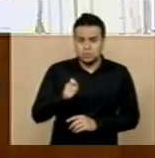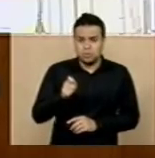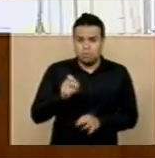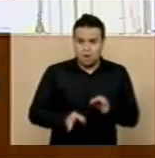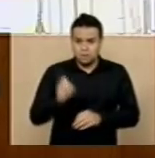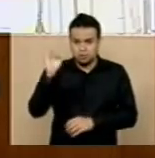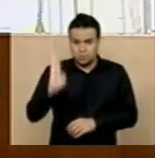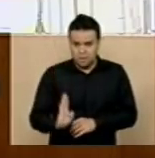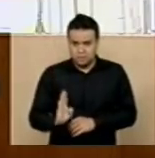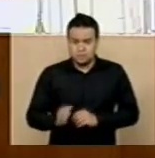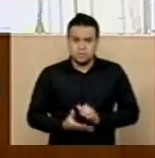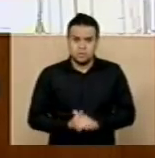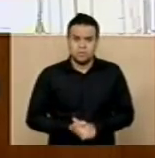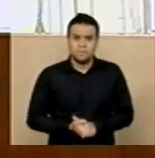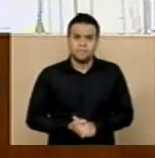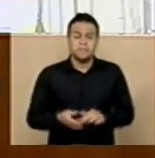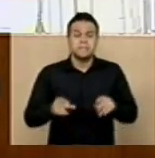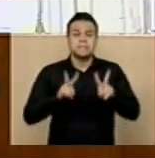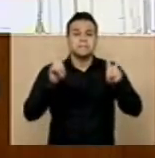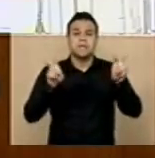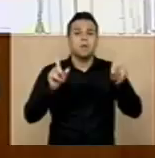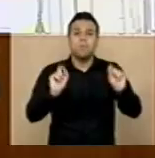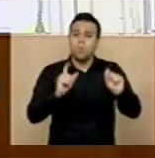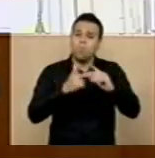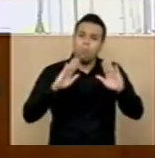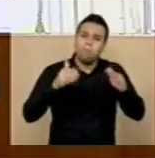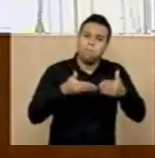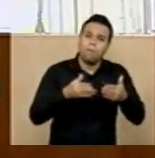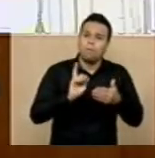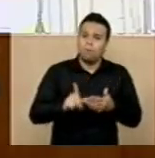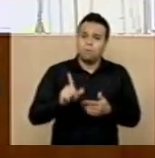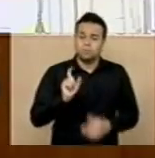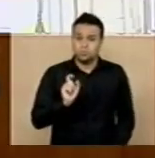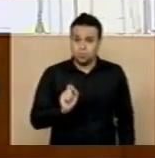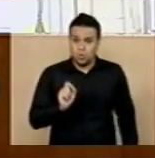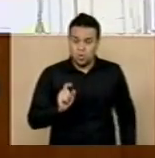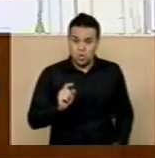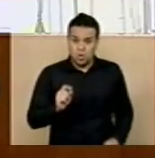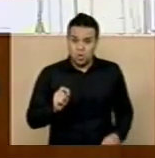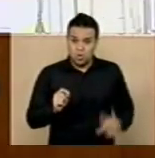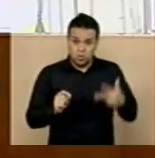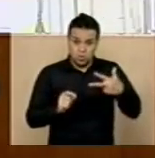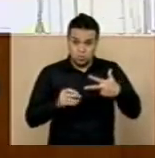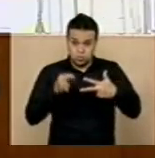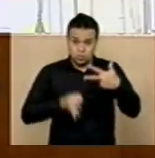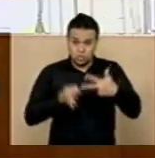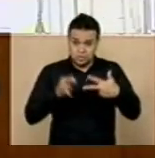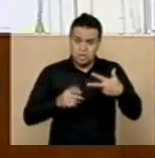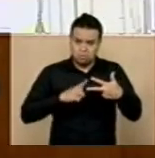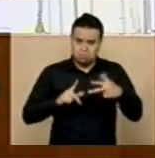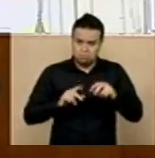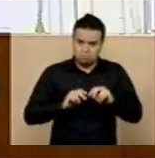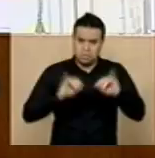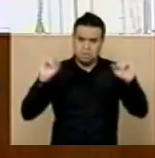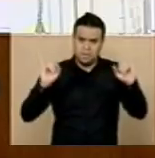em questão um tema que aborda não apenas o Poder Judiciário, a sua independência, os